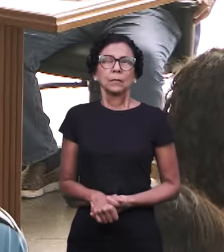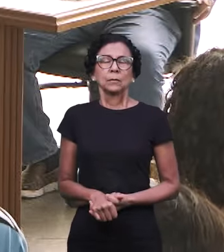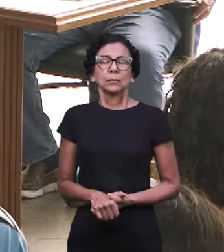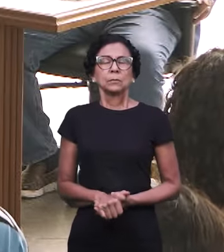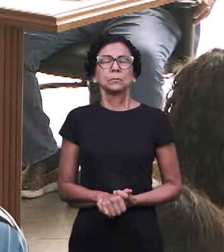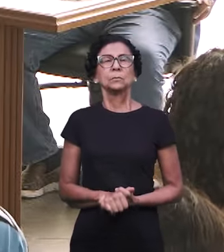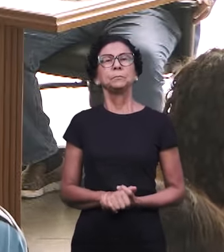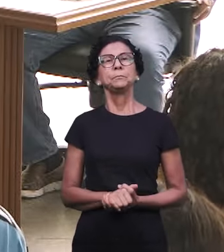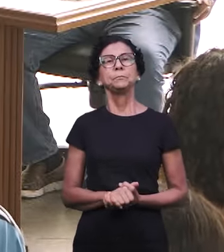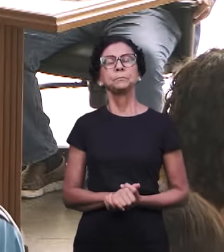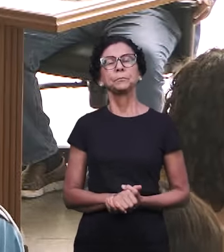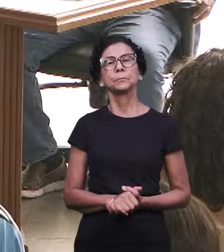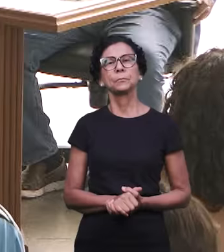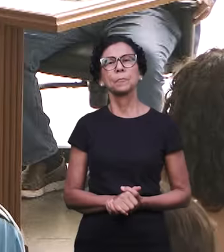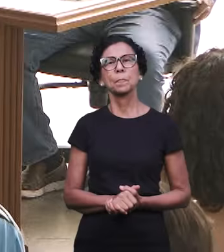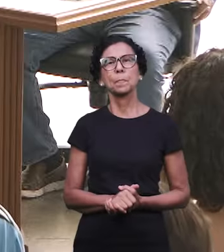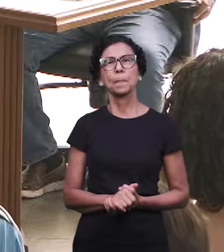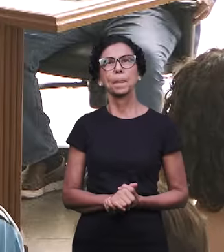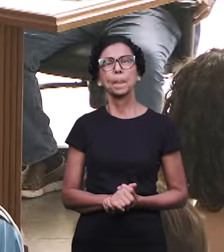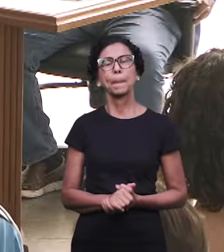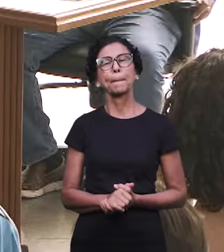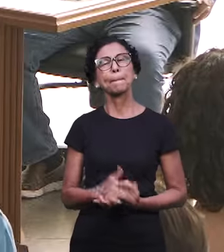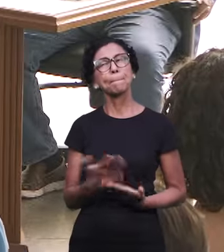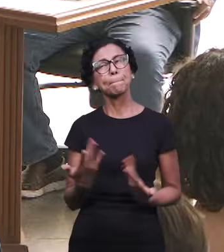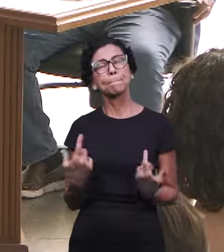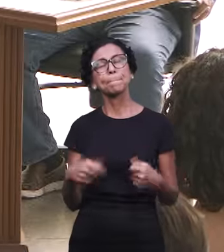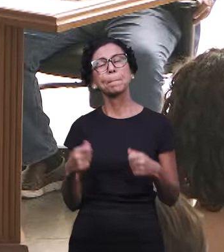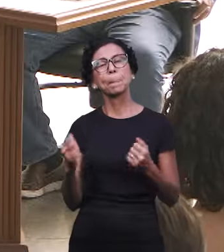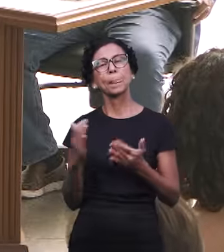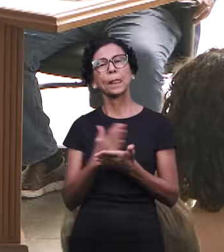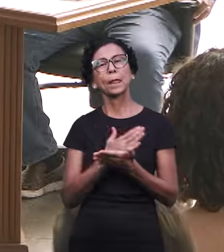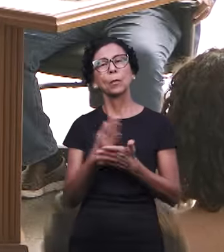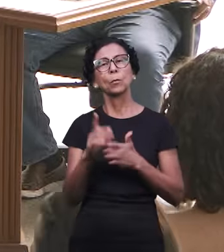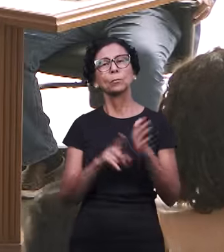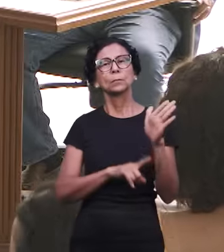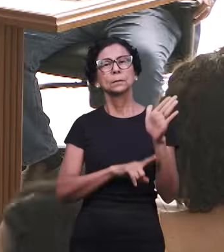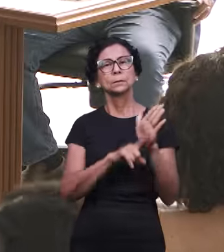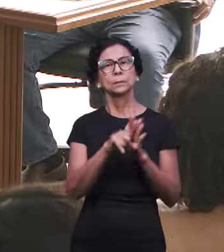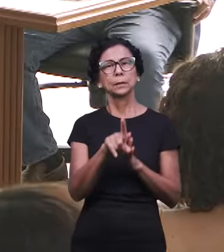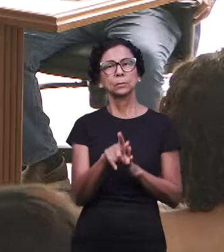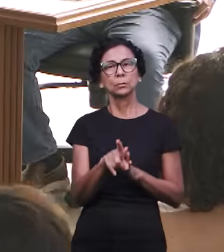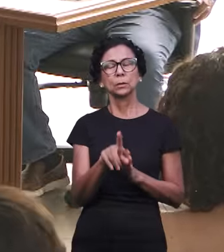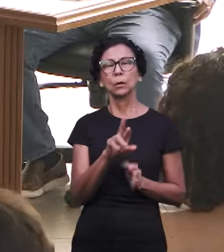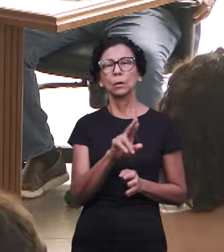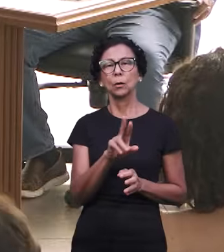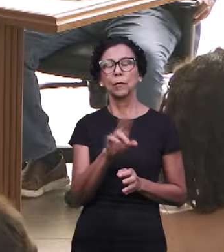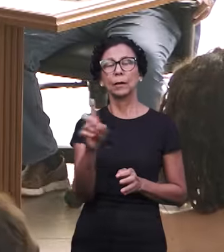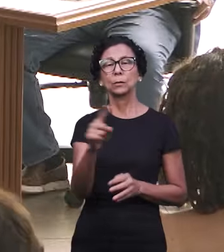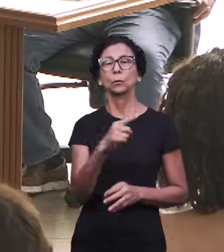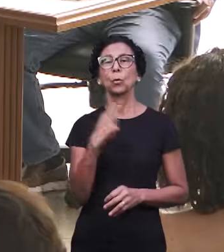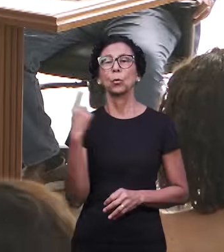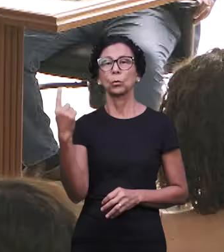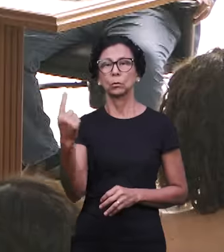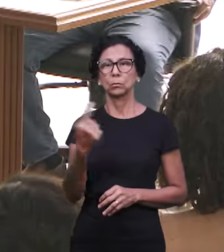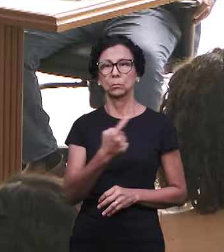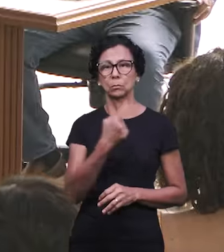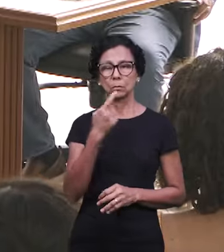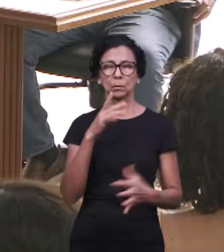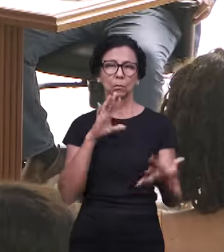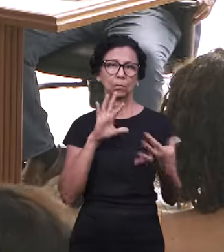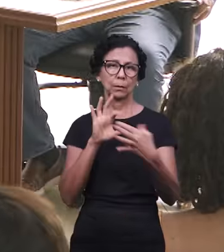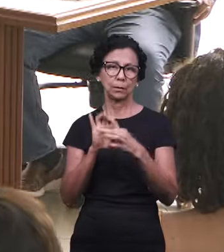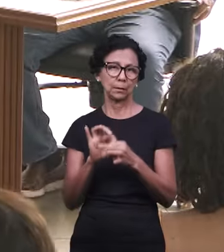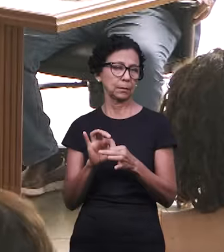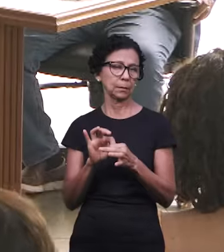algumas perguntas que não estão direcionadas a todos que estão nos ouvindo, mas alguns